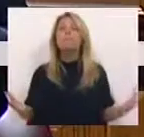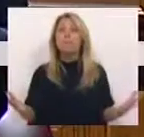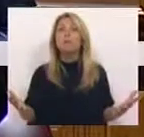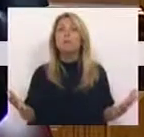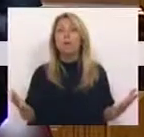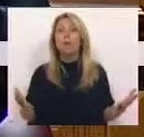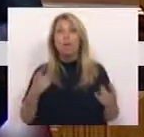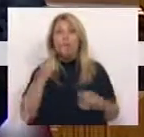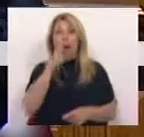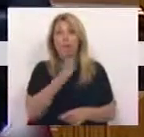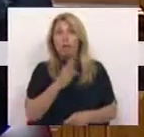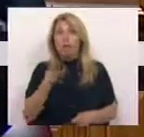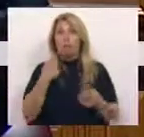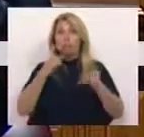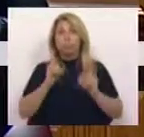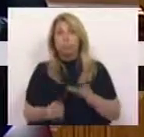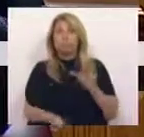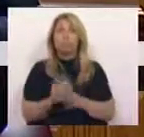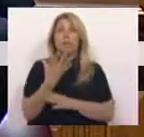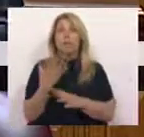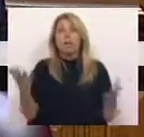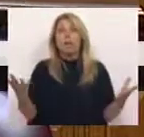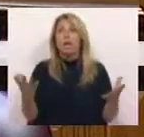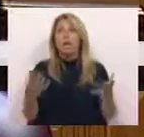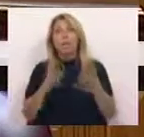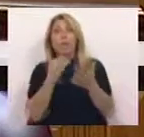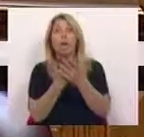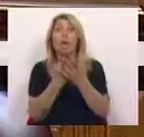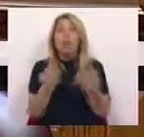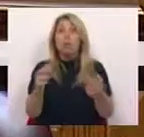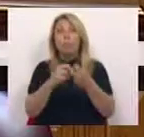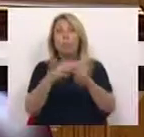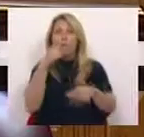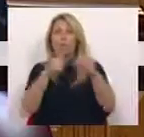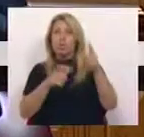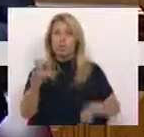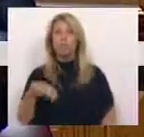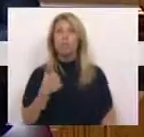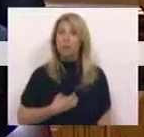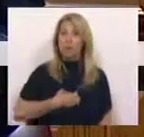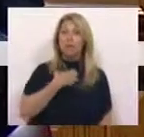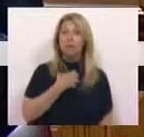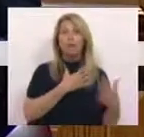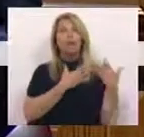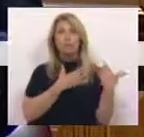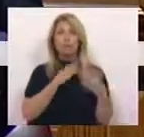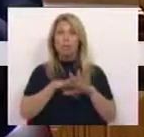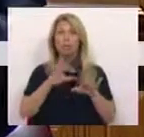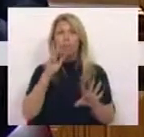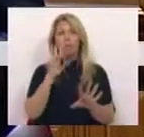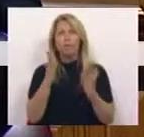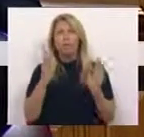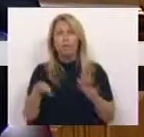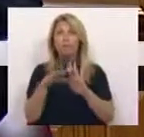sua implementação para resolver os problemas concretos das pessoas. Os verdes sentem a responsabilidade, perante aquilo que viram no